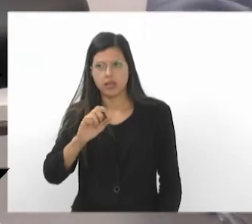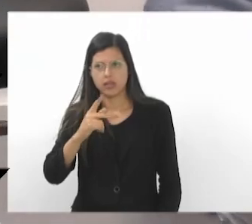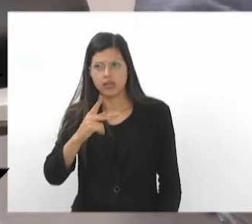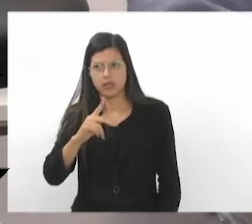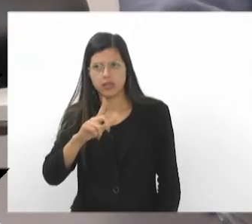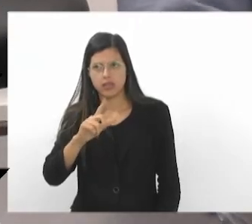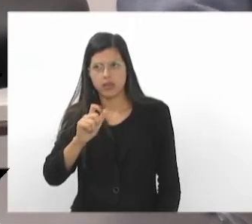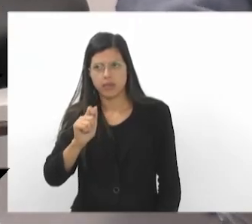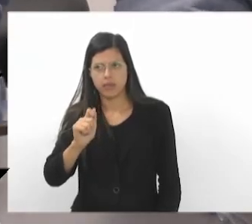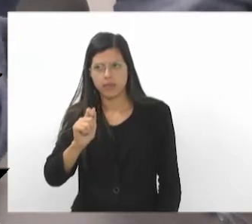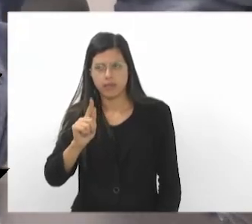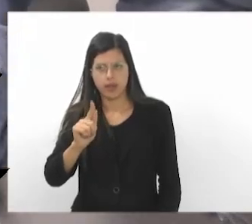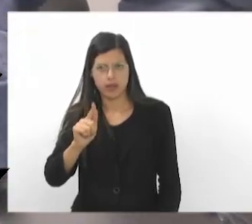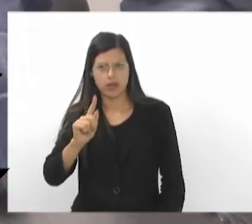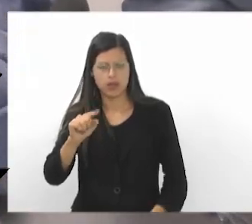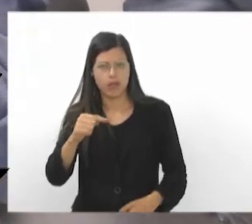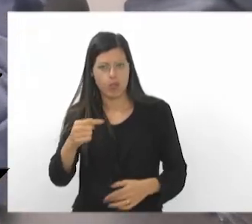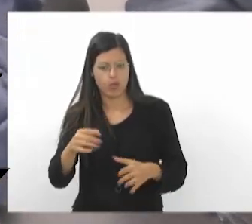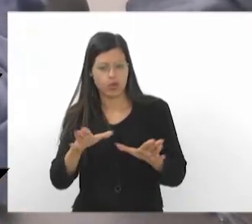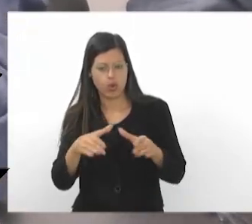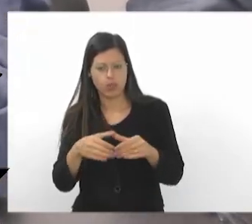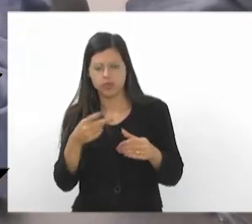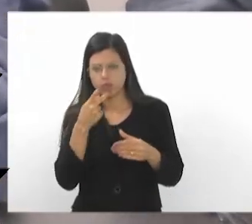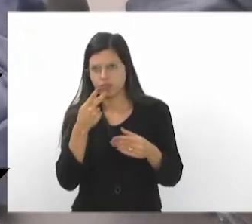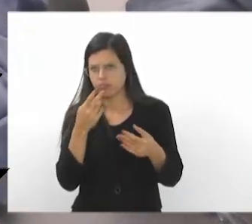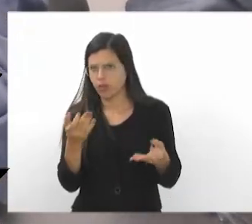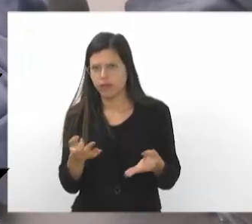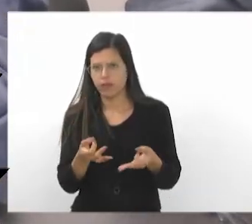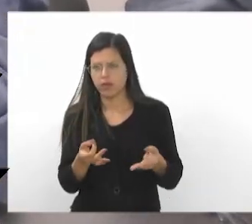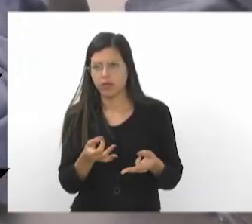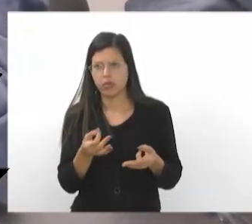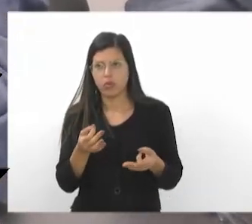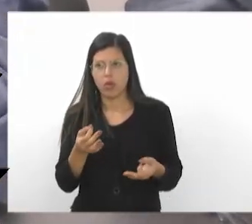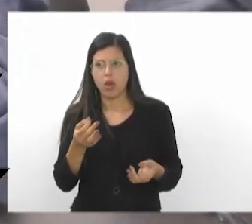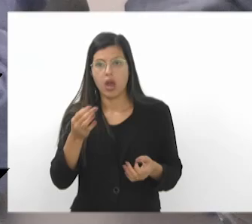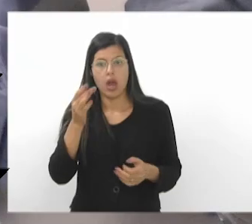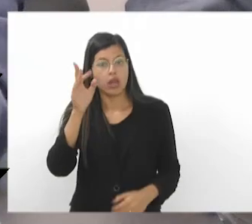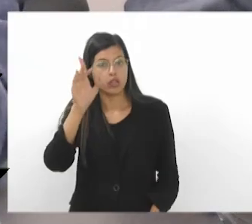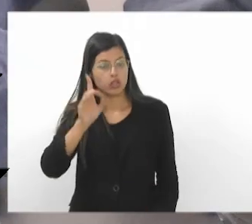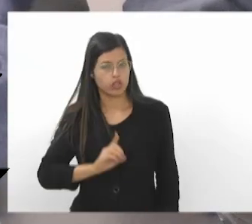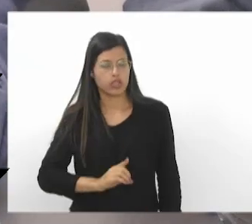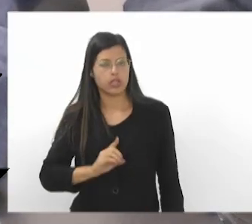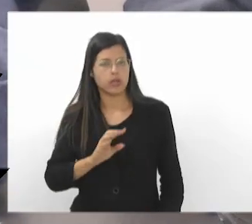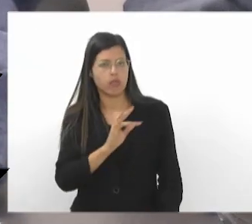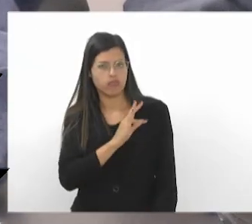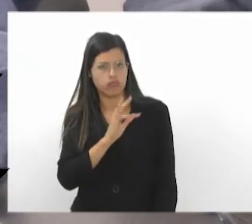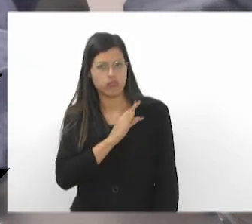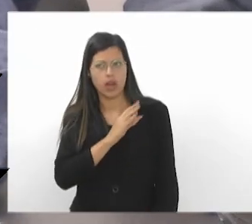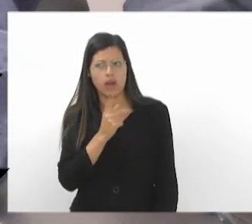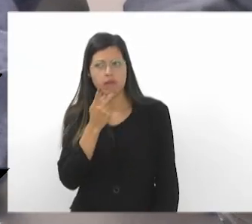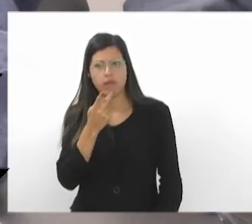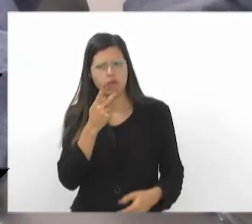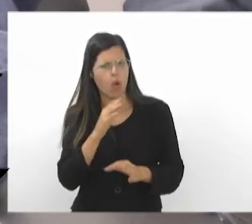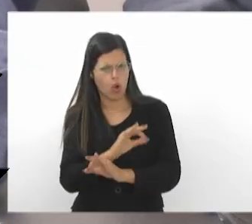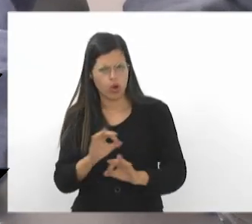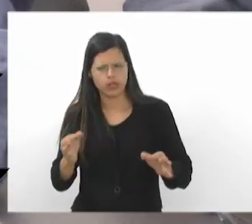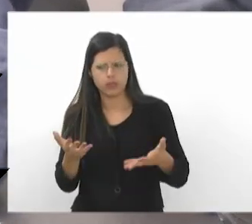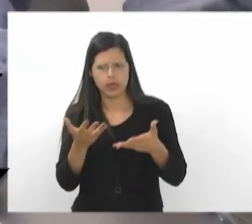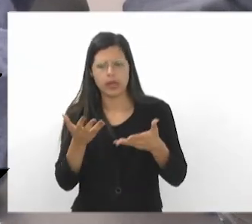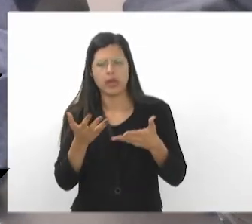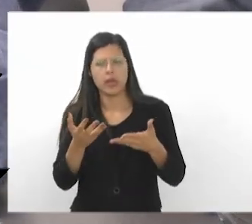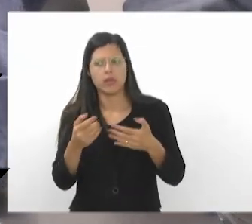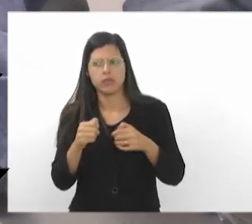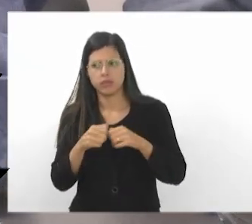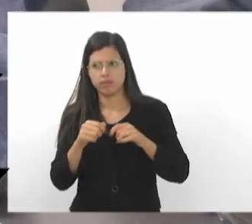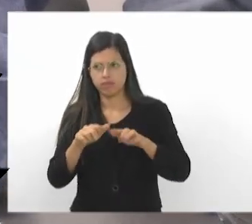falou, está perfeito. A direção técnica do hospital falou, ótimo, queremos executar. O